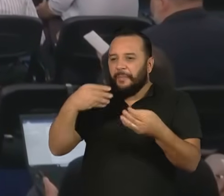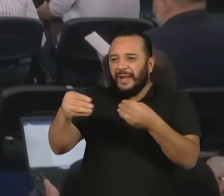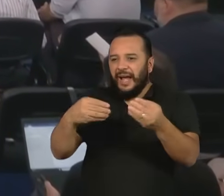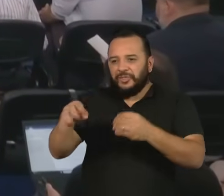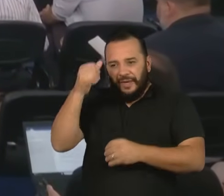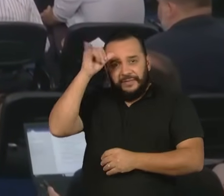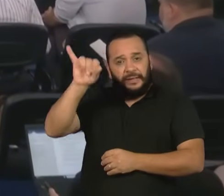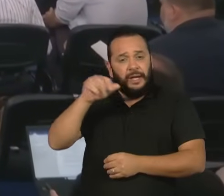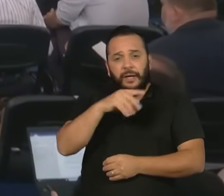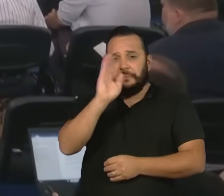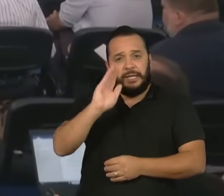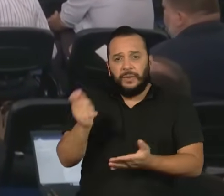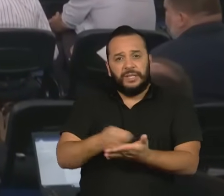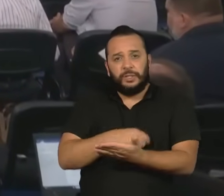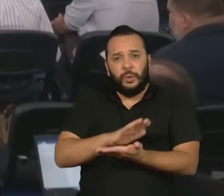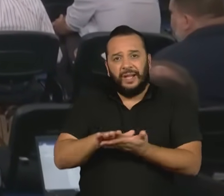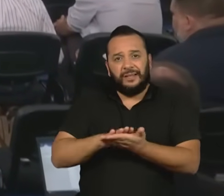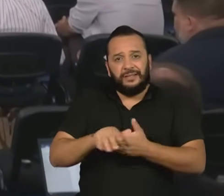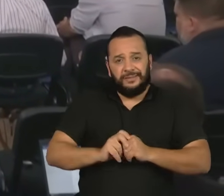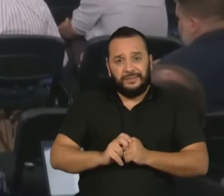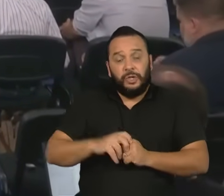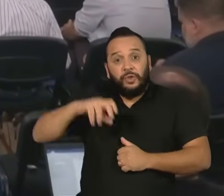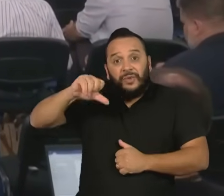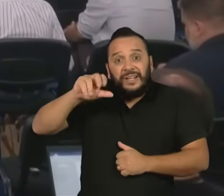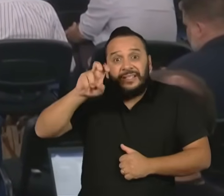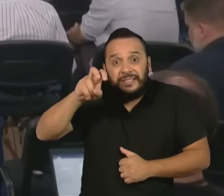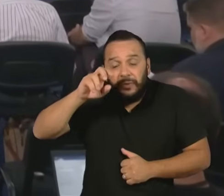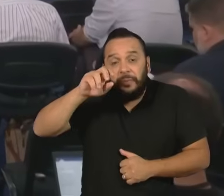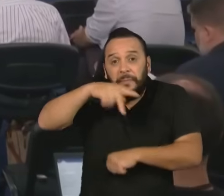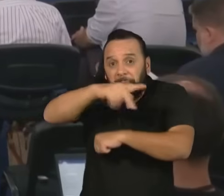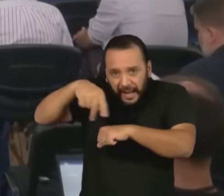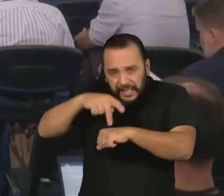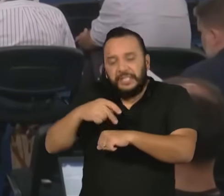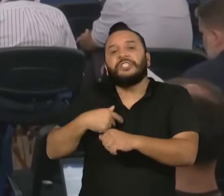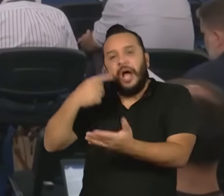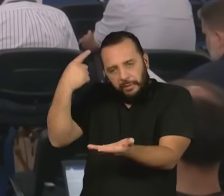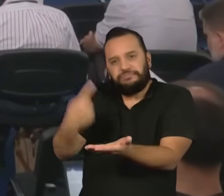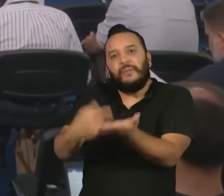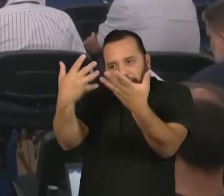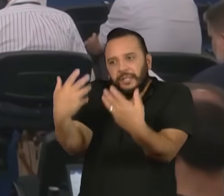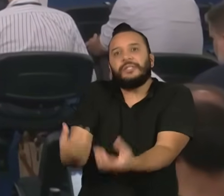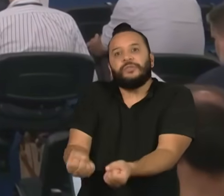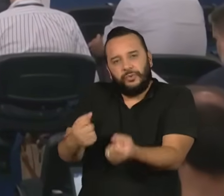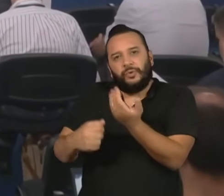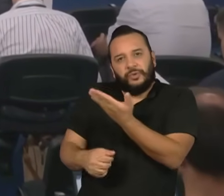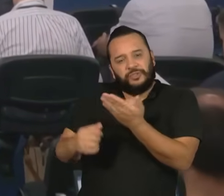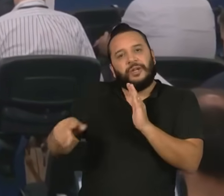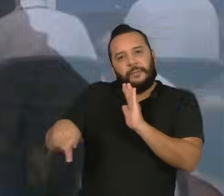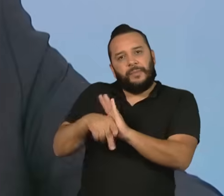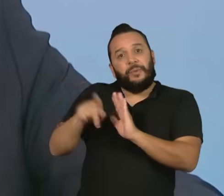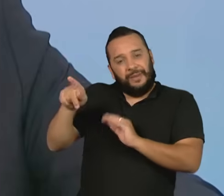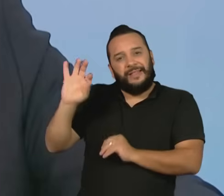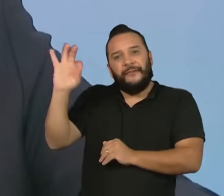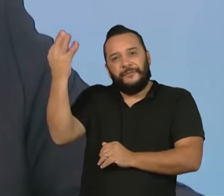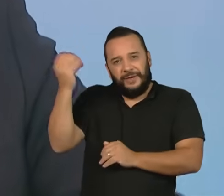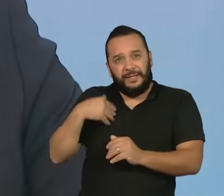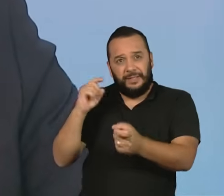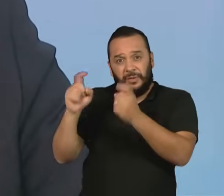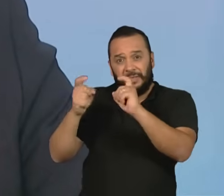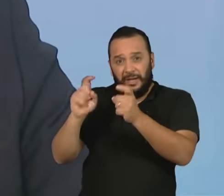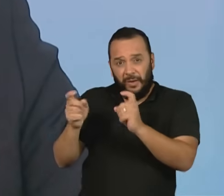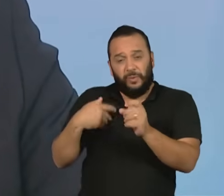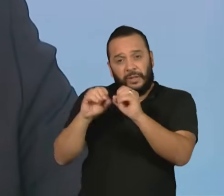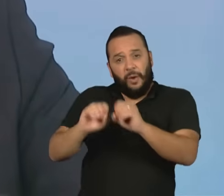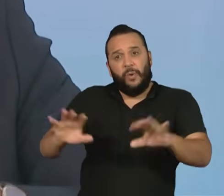por 95 países, foi apresentado na Conferência da ONU sobre Oceanos, em Nice, na França. A